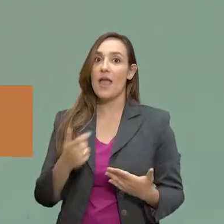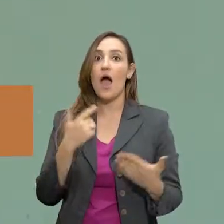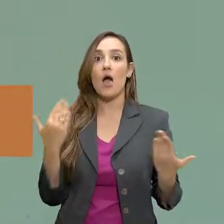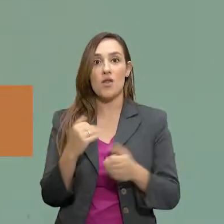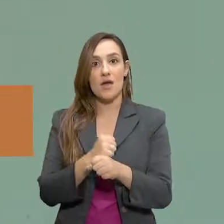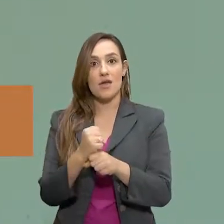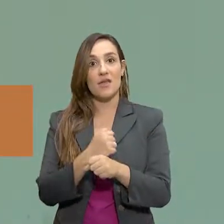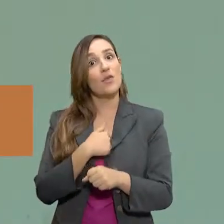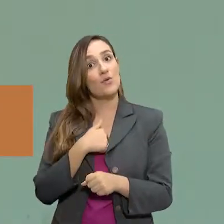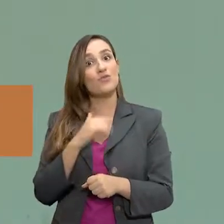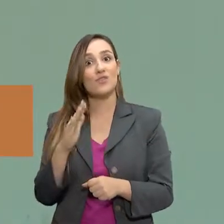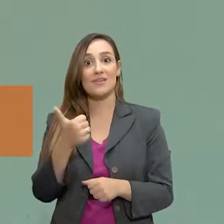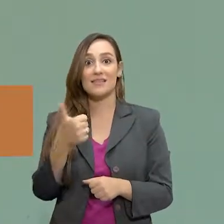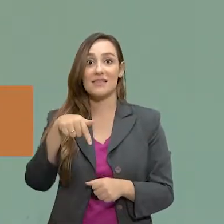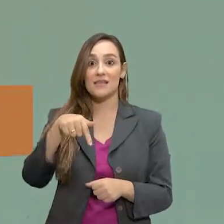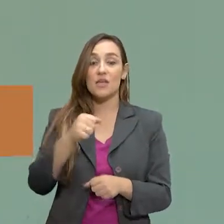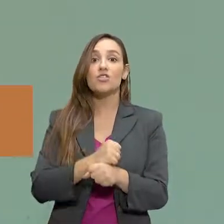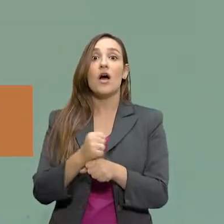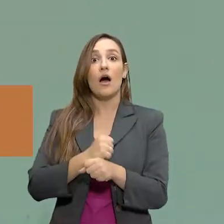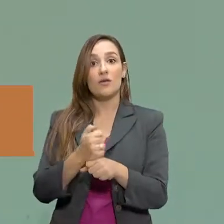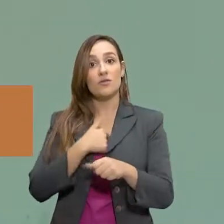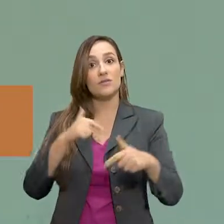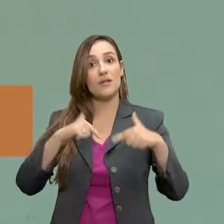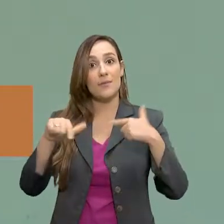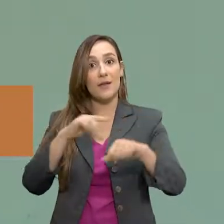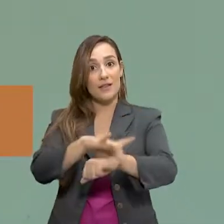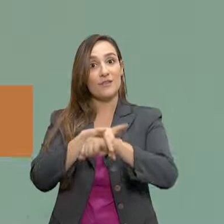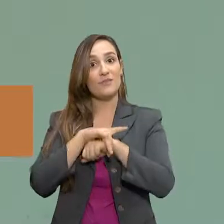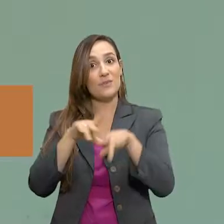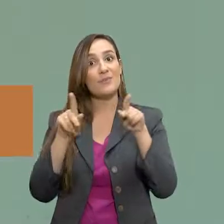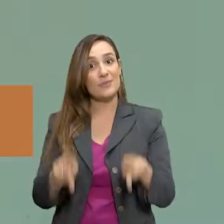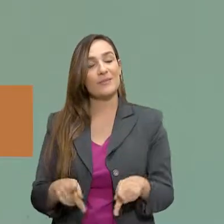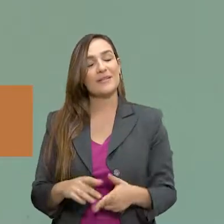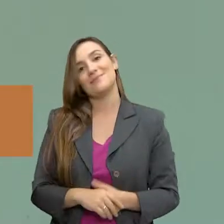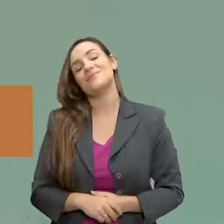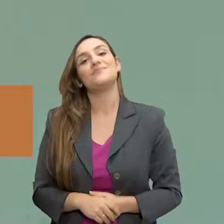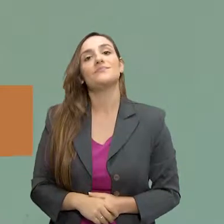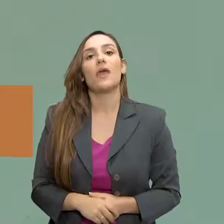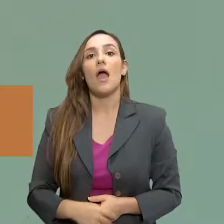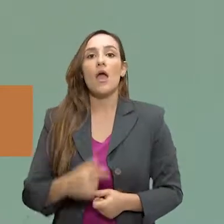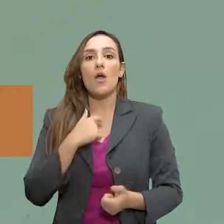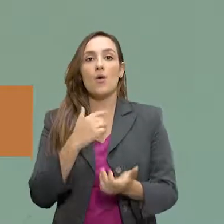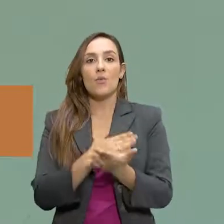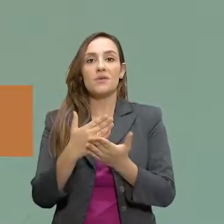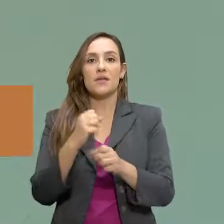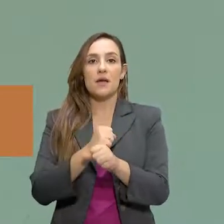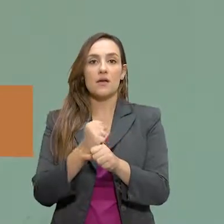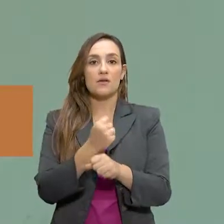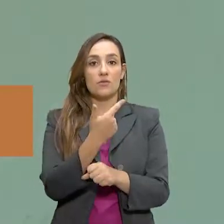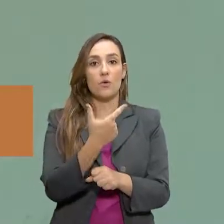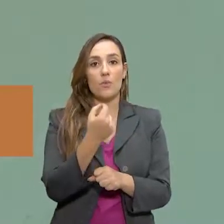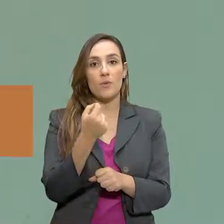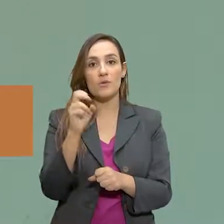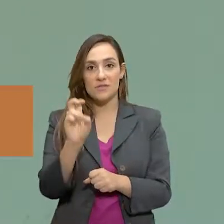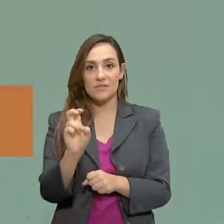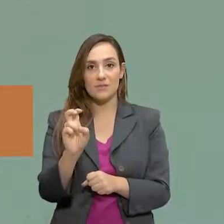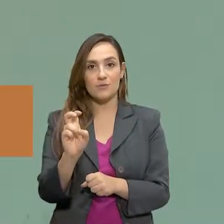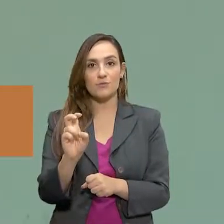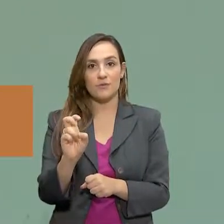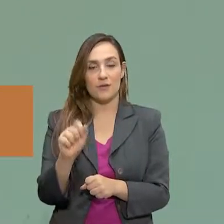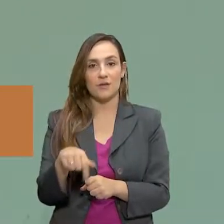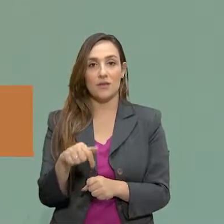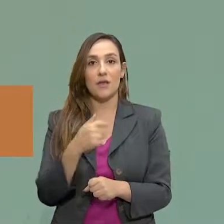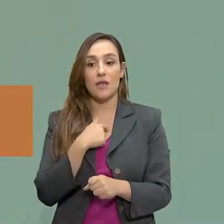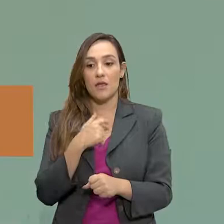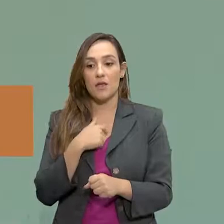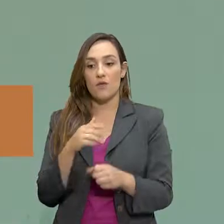Esse ano eu faço 17 anos já de defensoria. E eu comecei em 2005 como defensora, eu sou